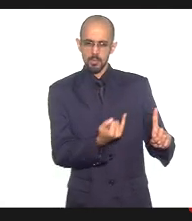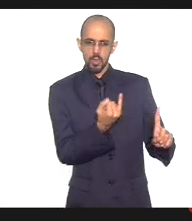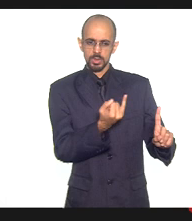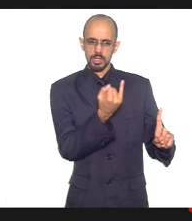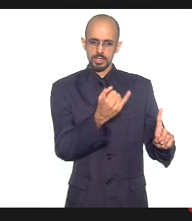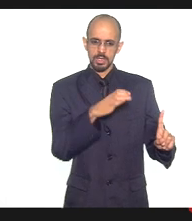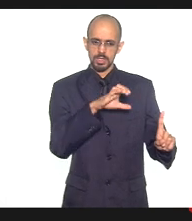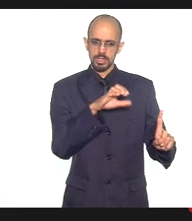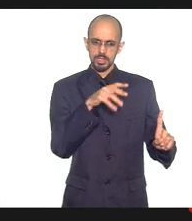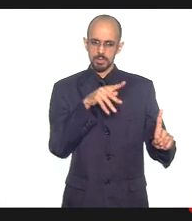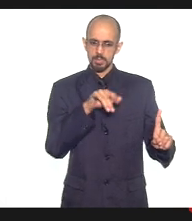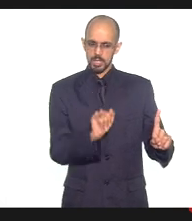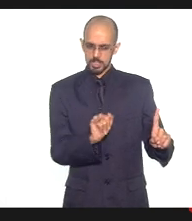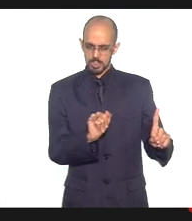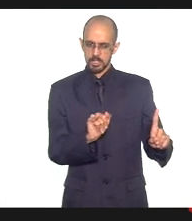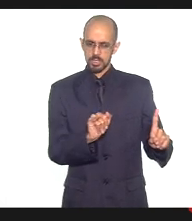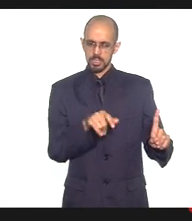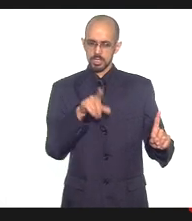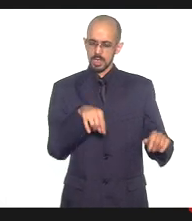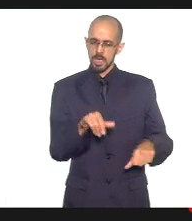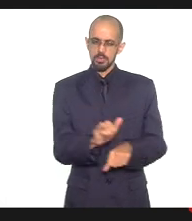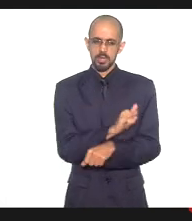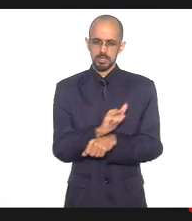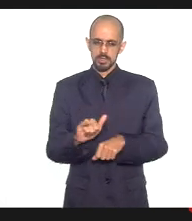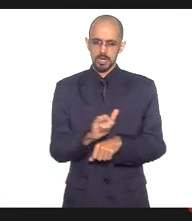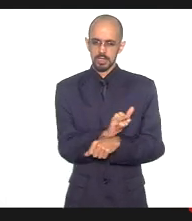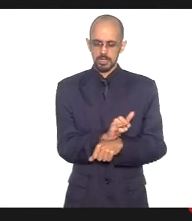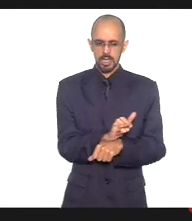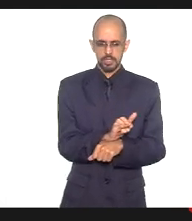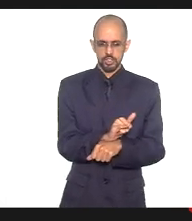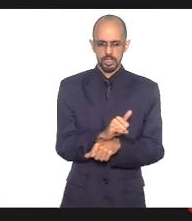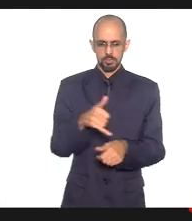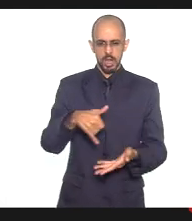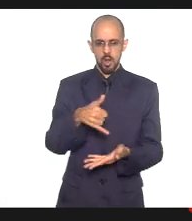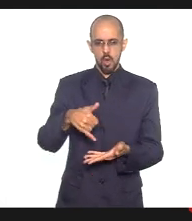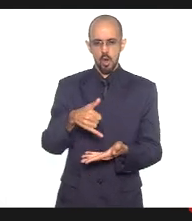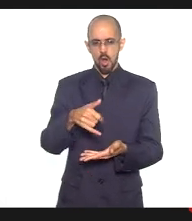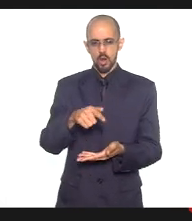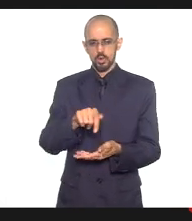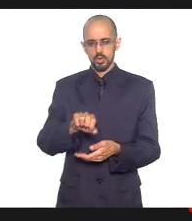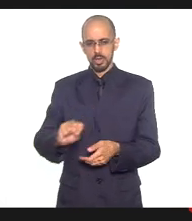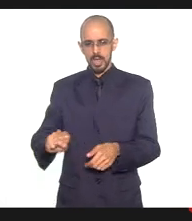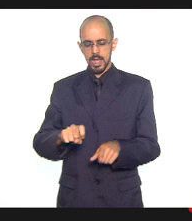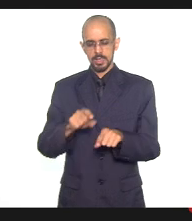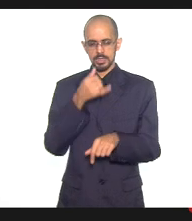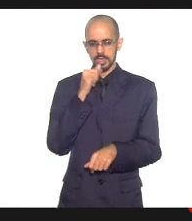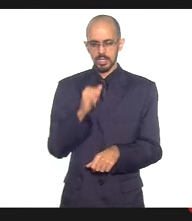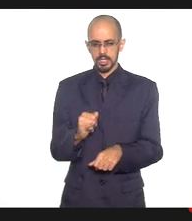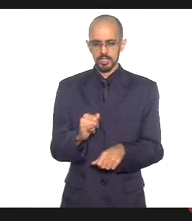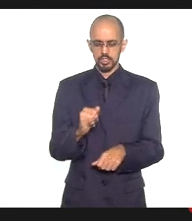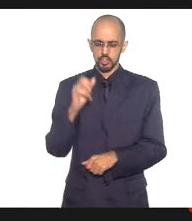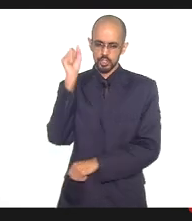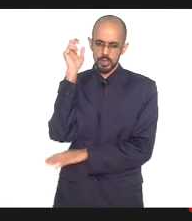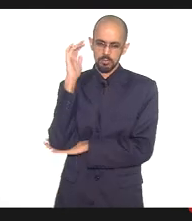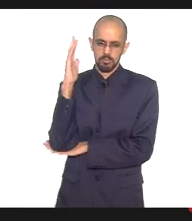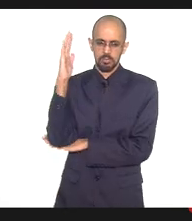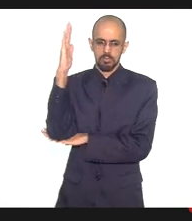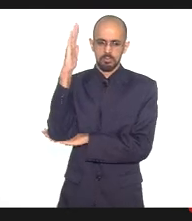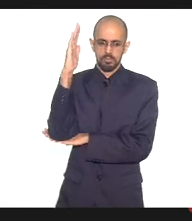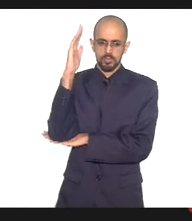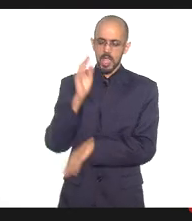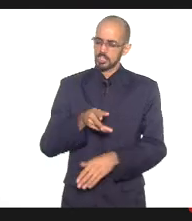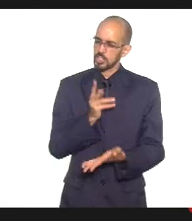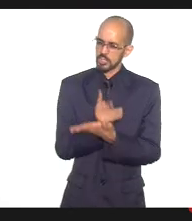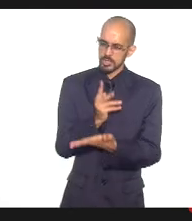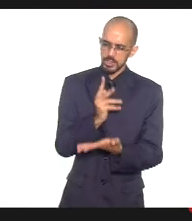Janeiro, que é estratégico para o setor de óleo e gás e energias renováveis, né? A Shell sempre busca manter esse diálogo,